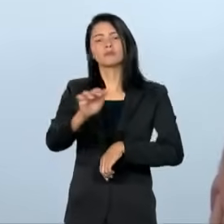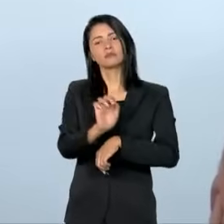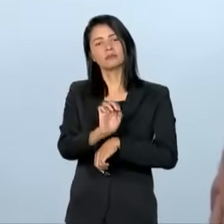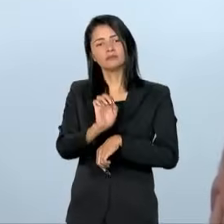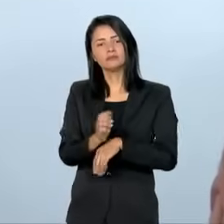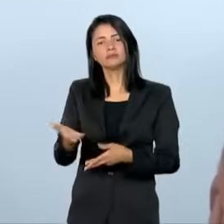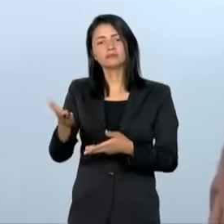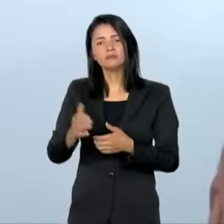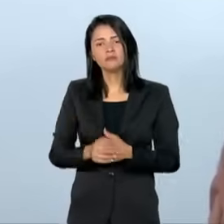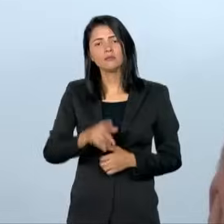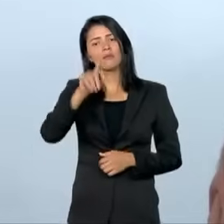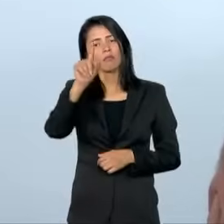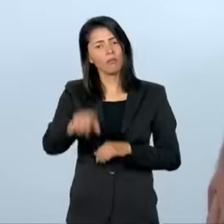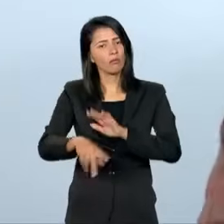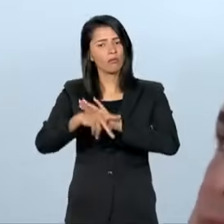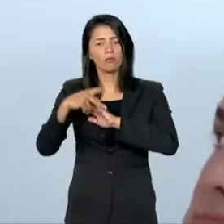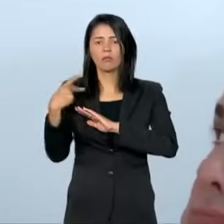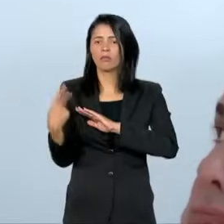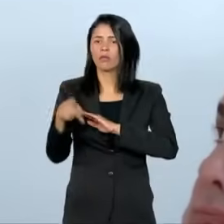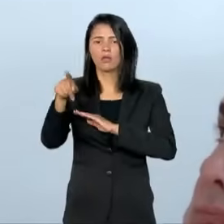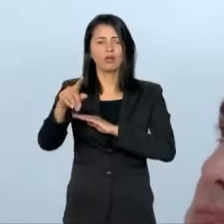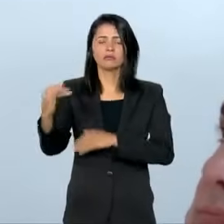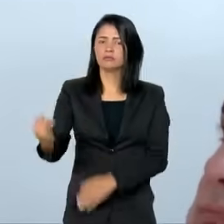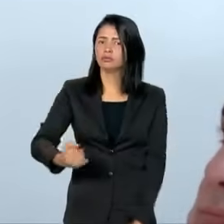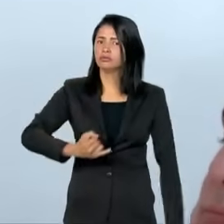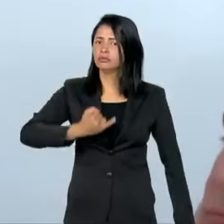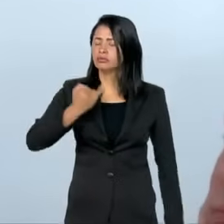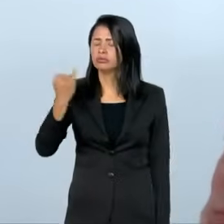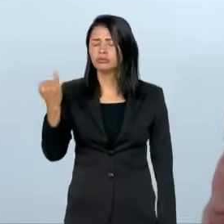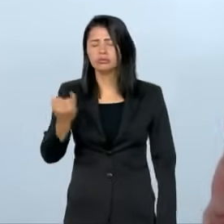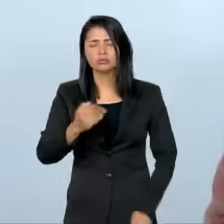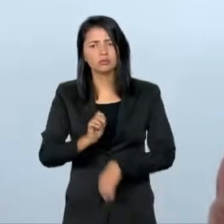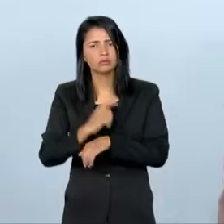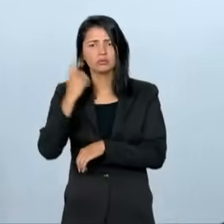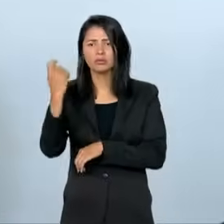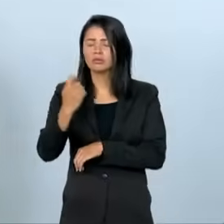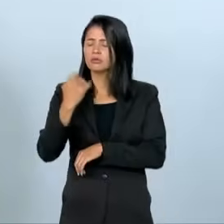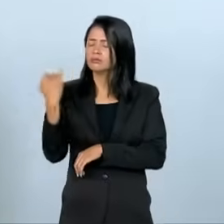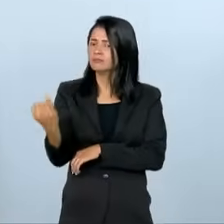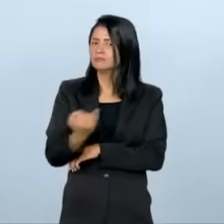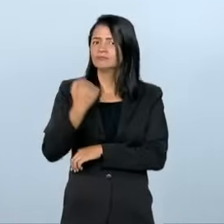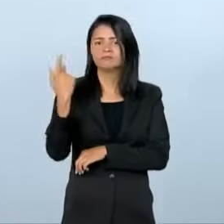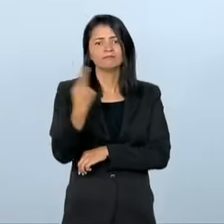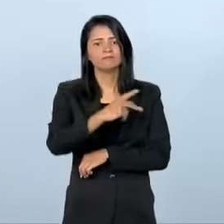Esse Estado é um Estado muito importante para o Brasil. Esse Estado